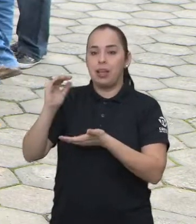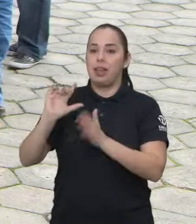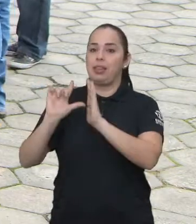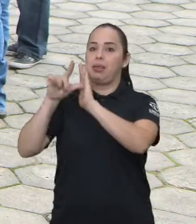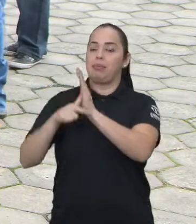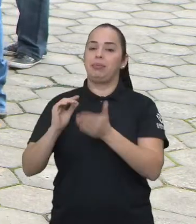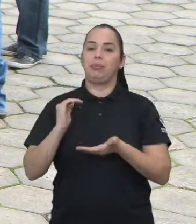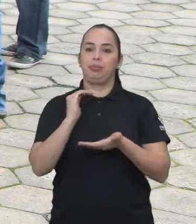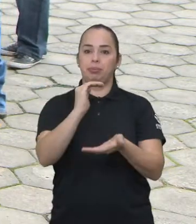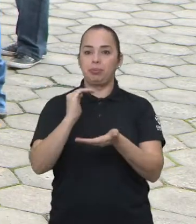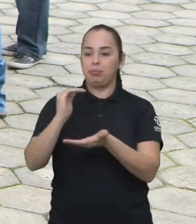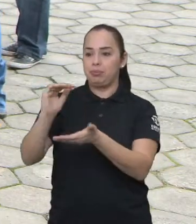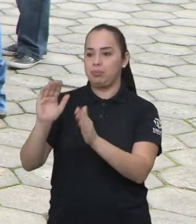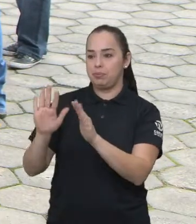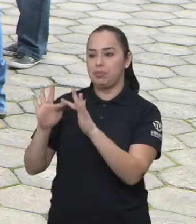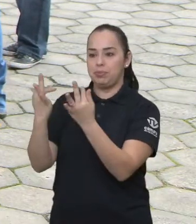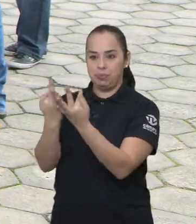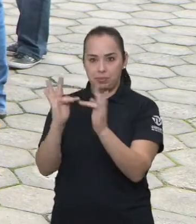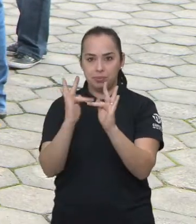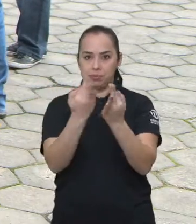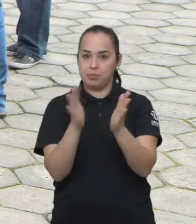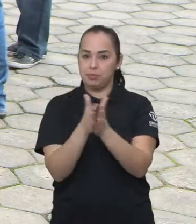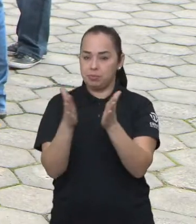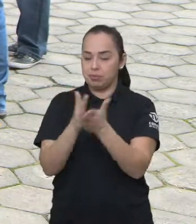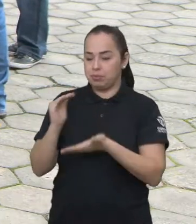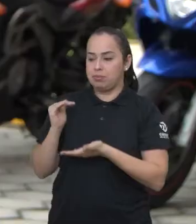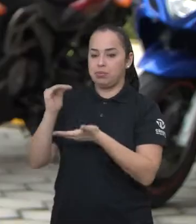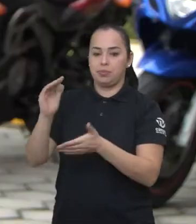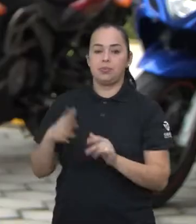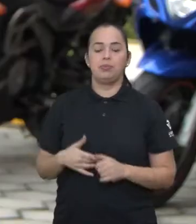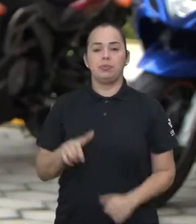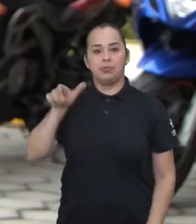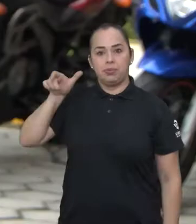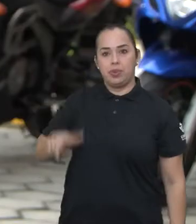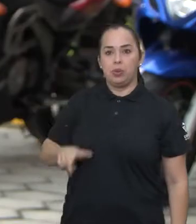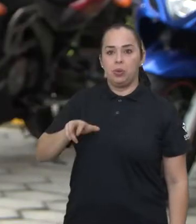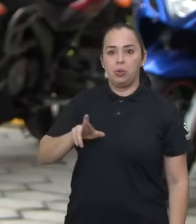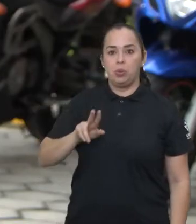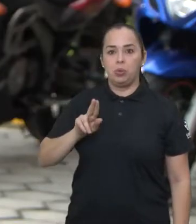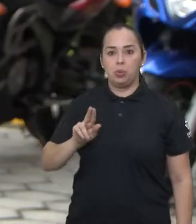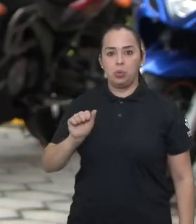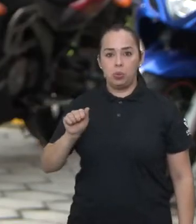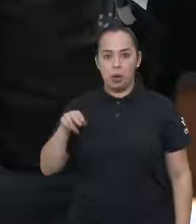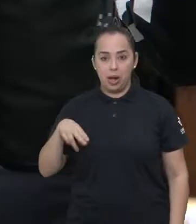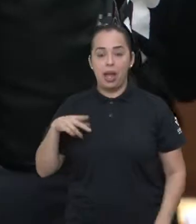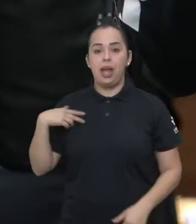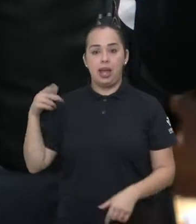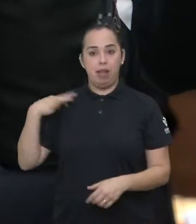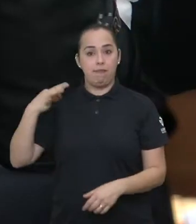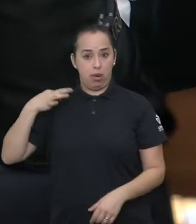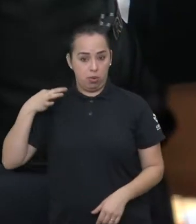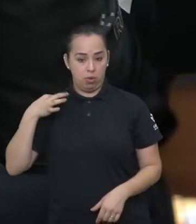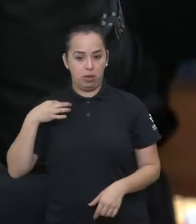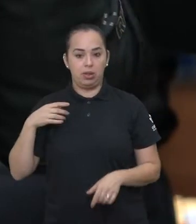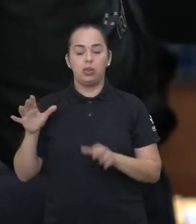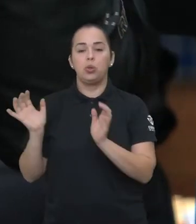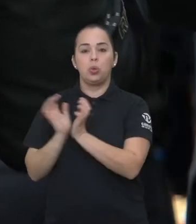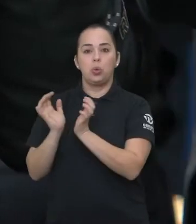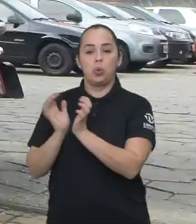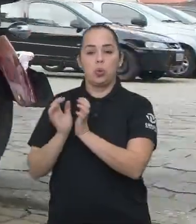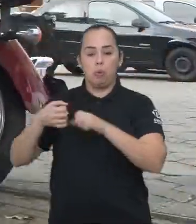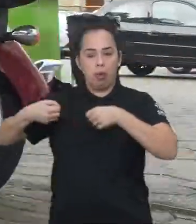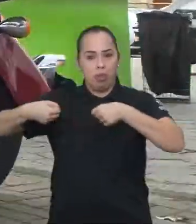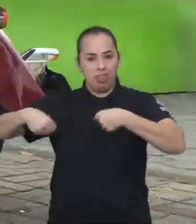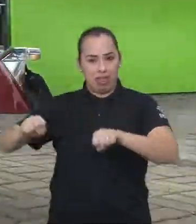e entregue às pessoas as famílias o Ruan eu voluntário na paróquia faz parte do Moto